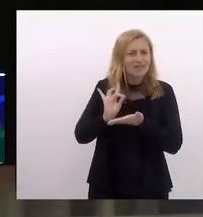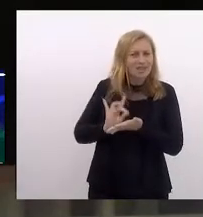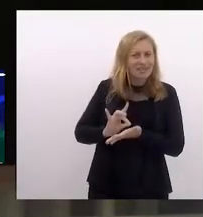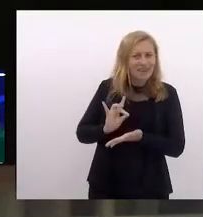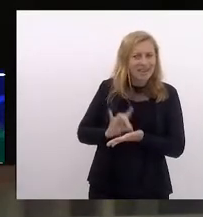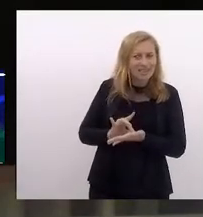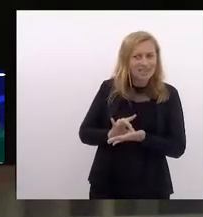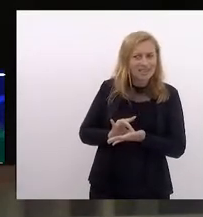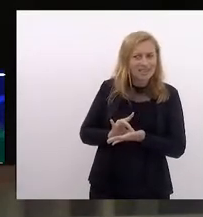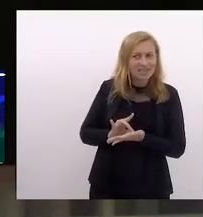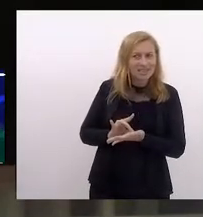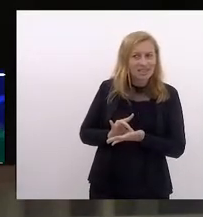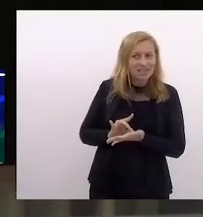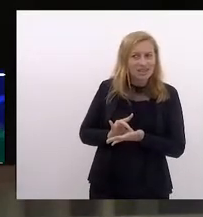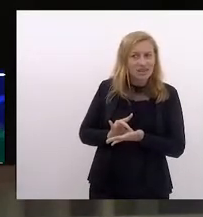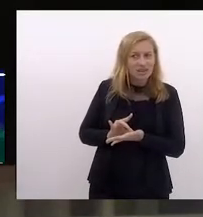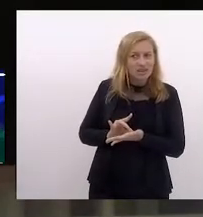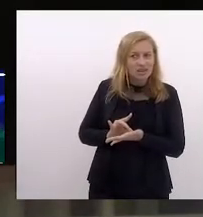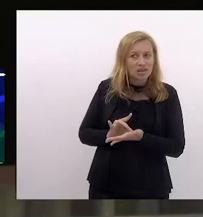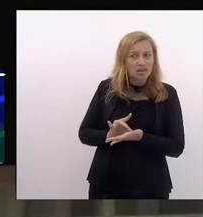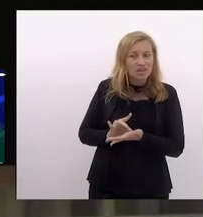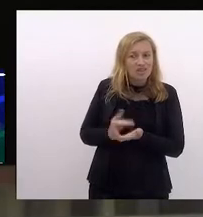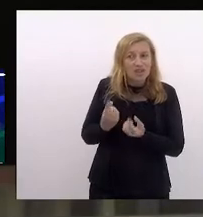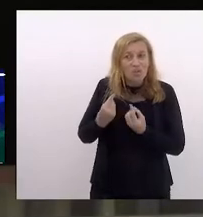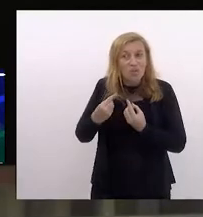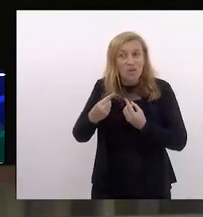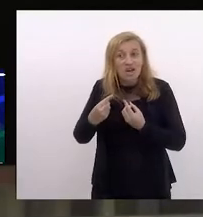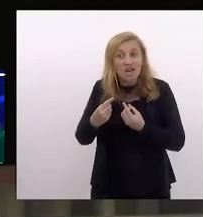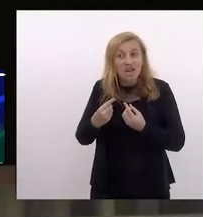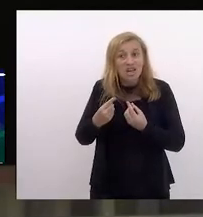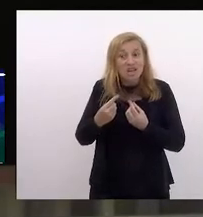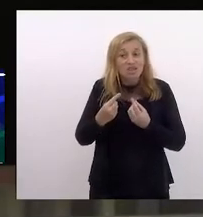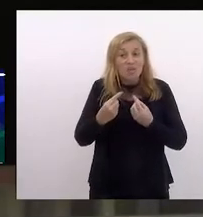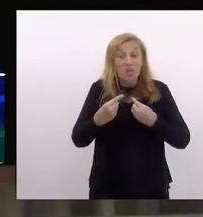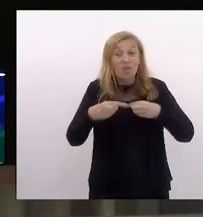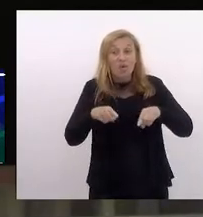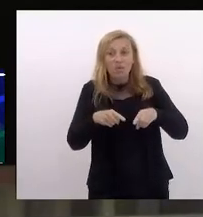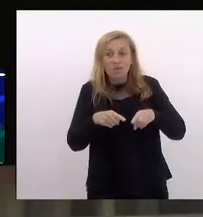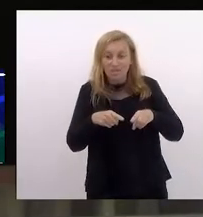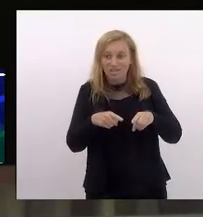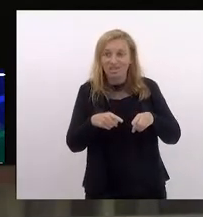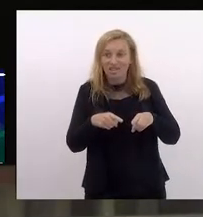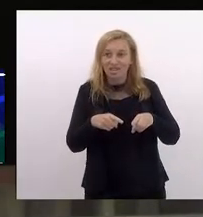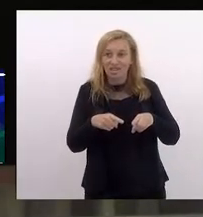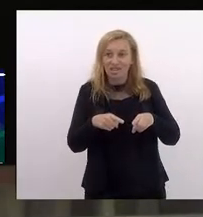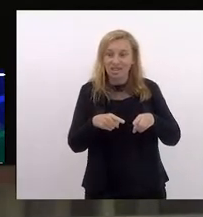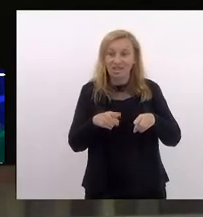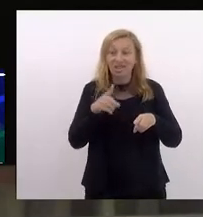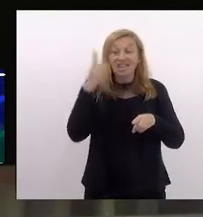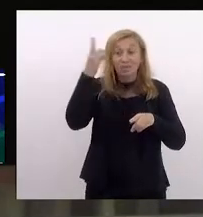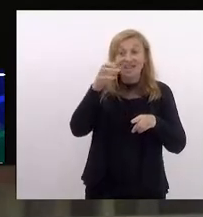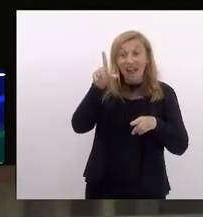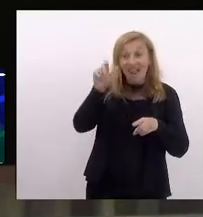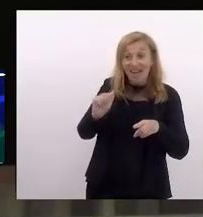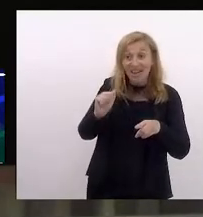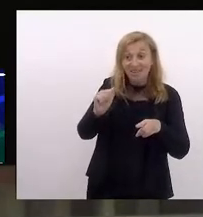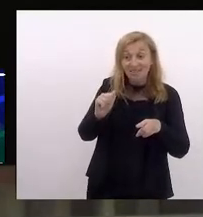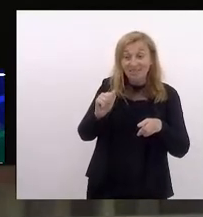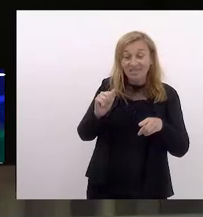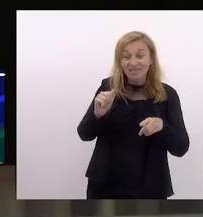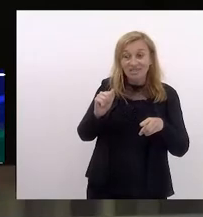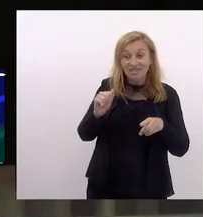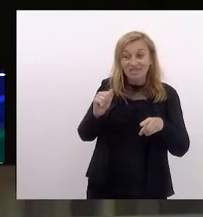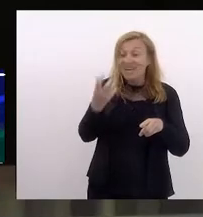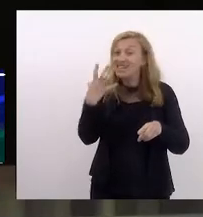verdade ele vem para um bater as tentativas deputada Ana Passos as tentativas de